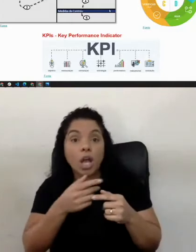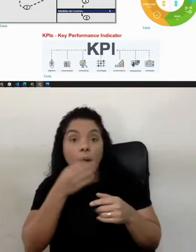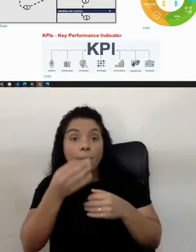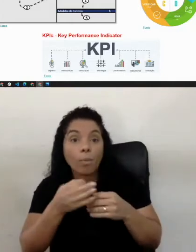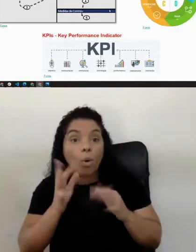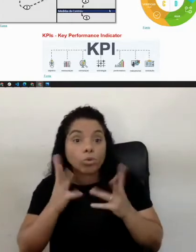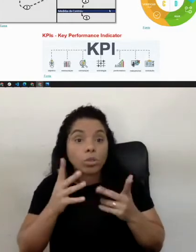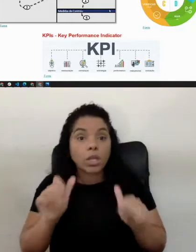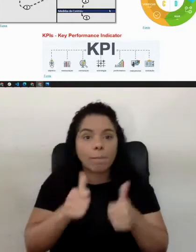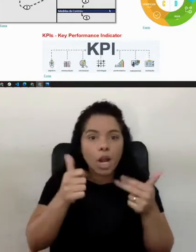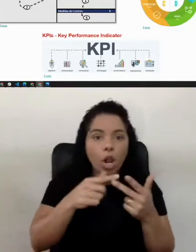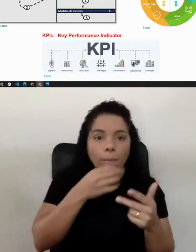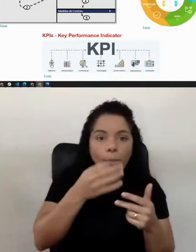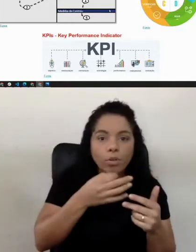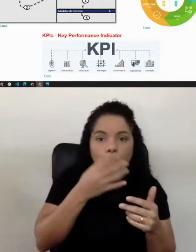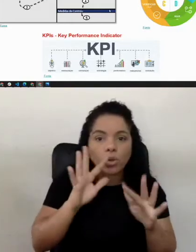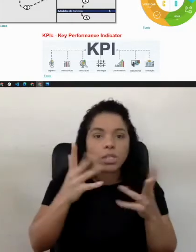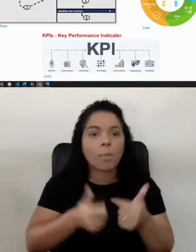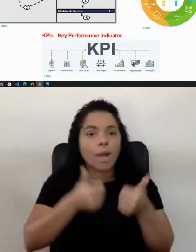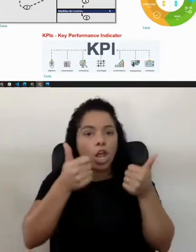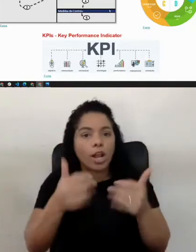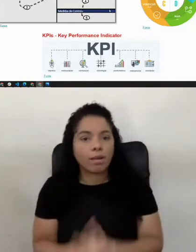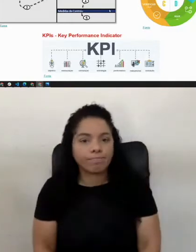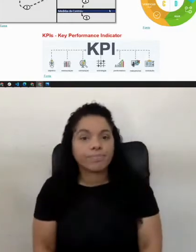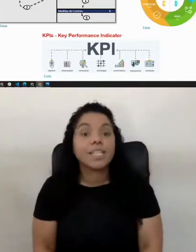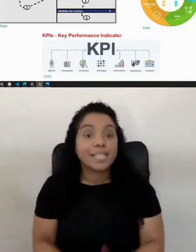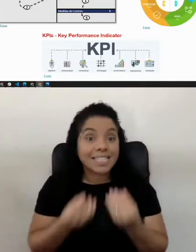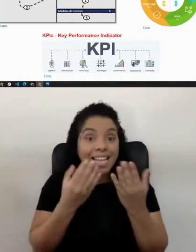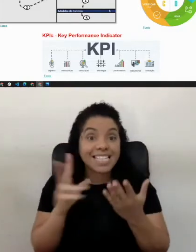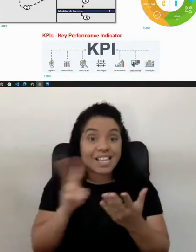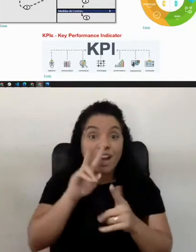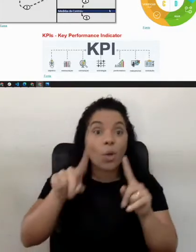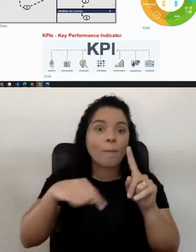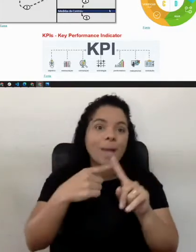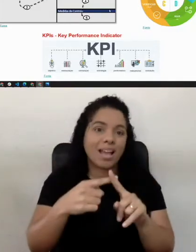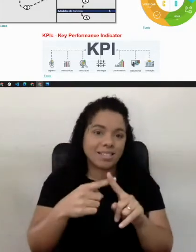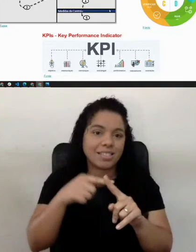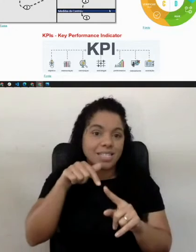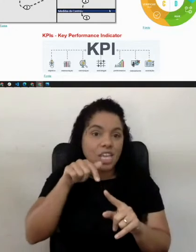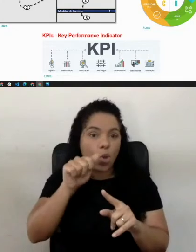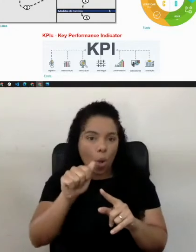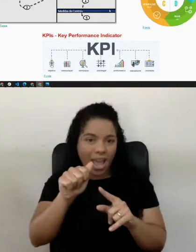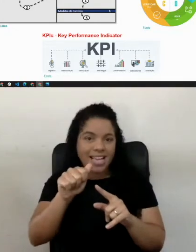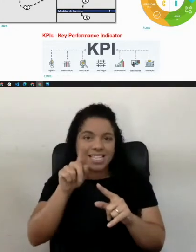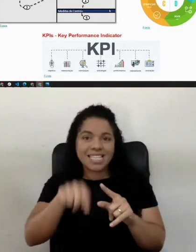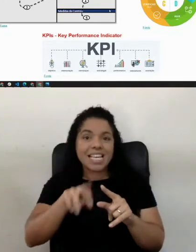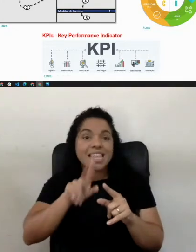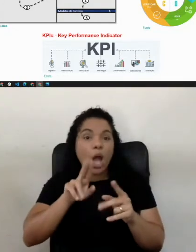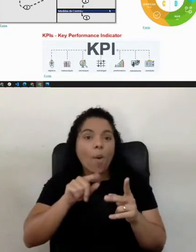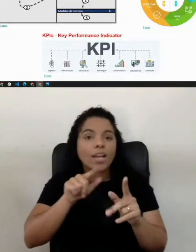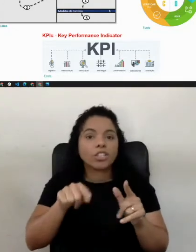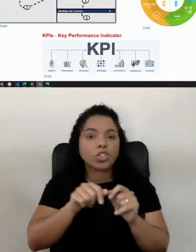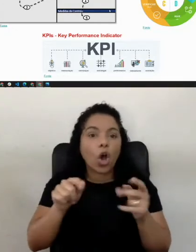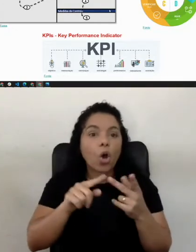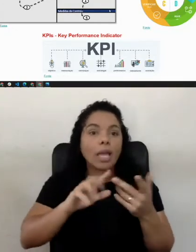propor solução, melhorar, propor solução, melhorar. Trazer valor ainda mais. O QA deixa de ser simplesmente um abridor